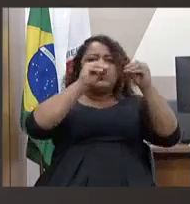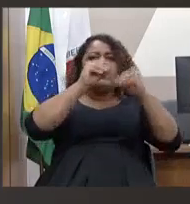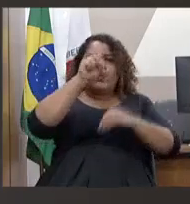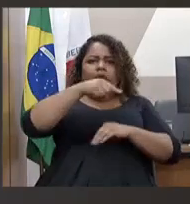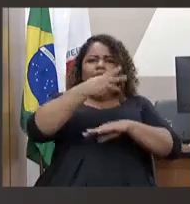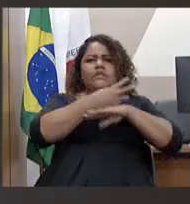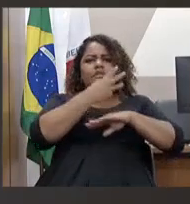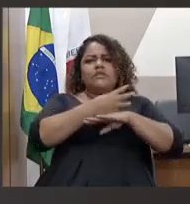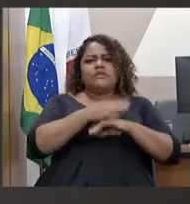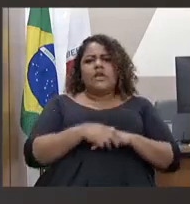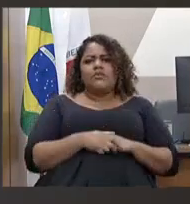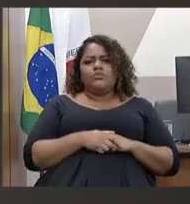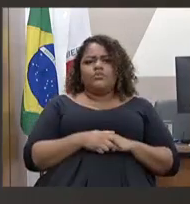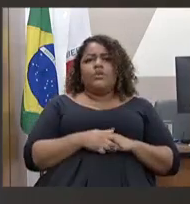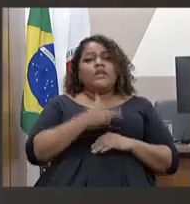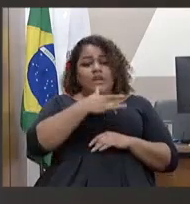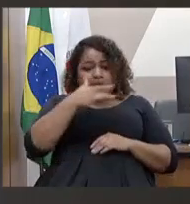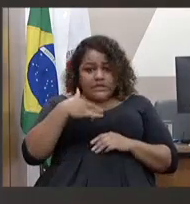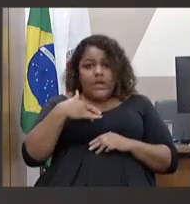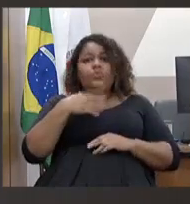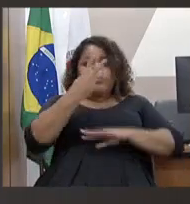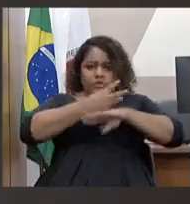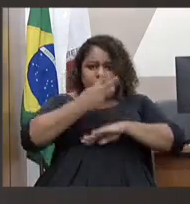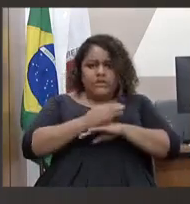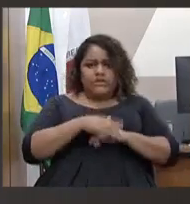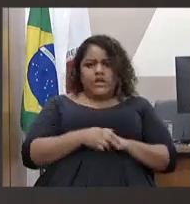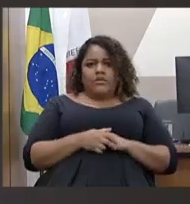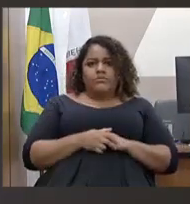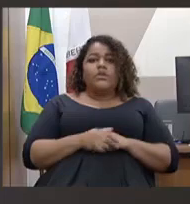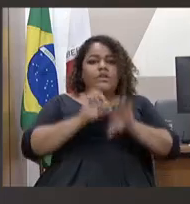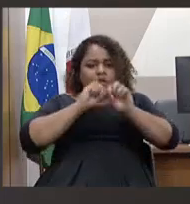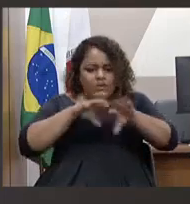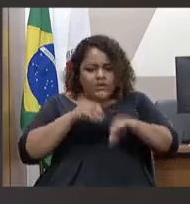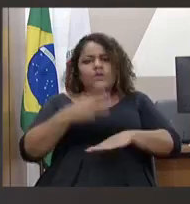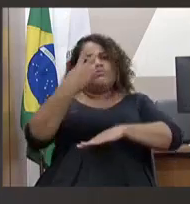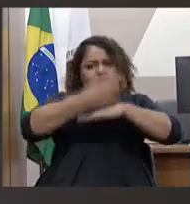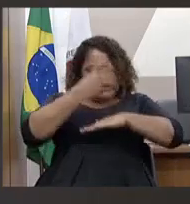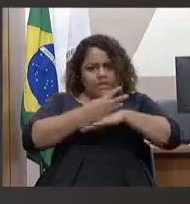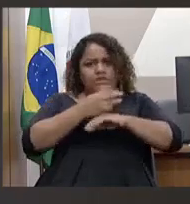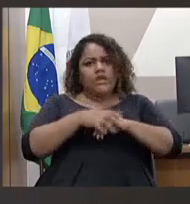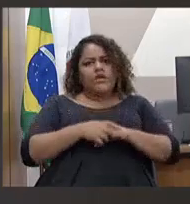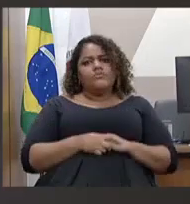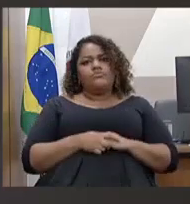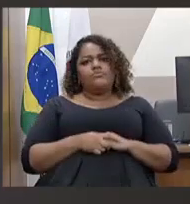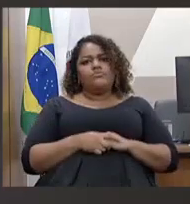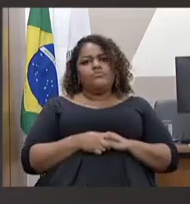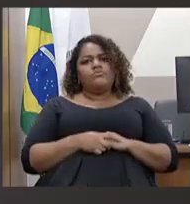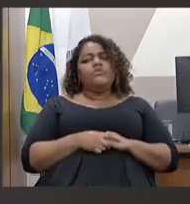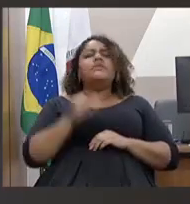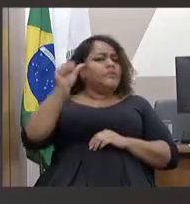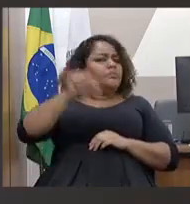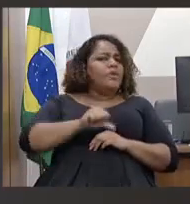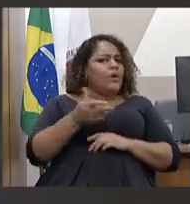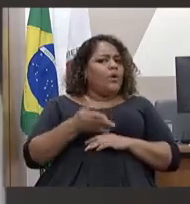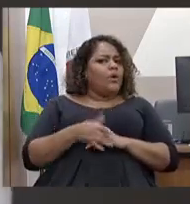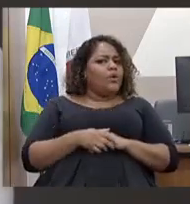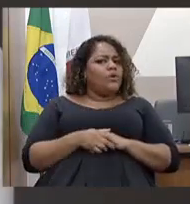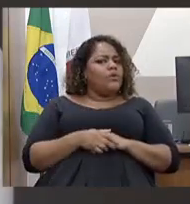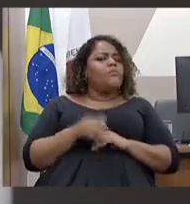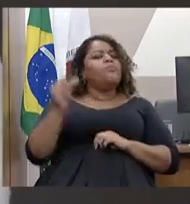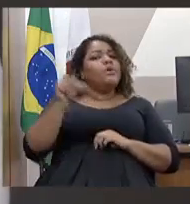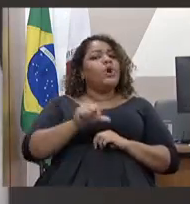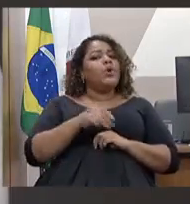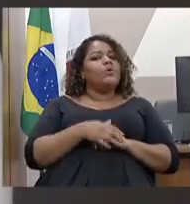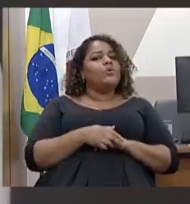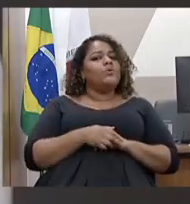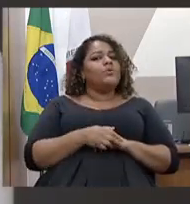na saúde na educação são todos terceirizados e o pior e o pior